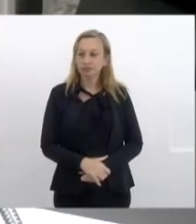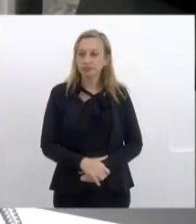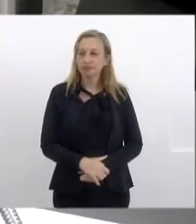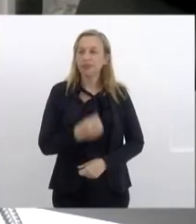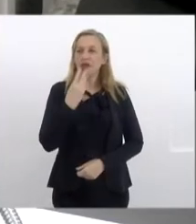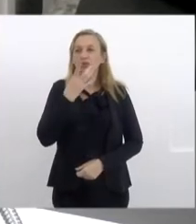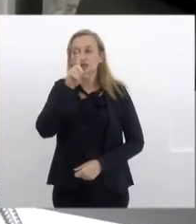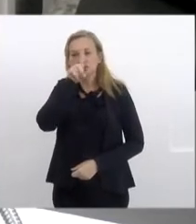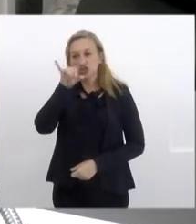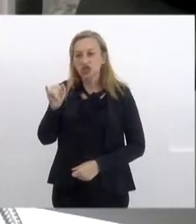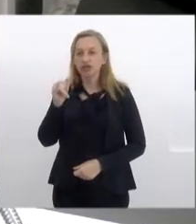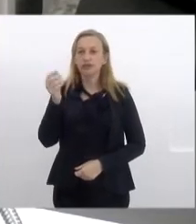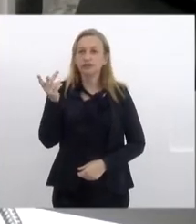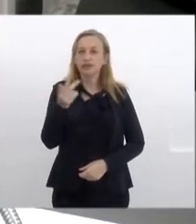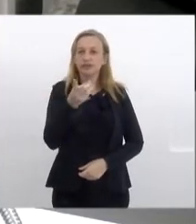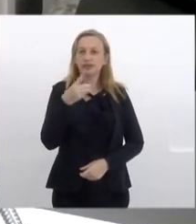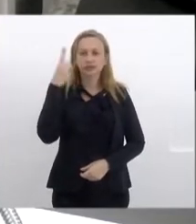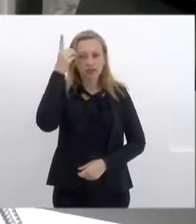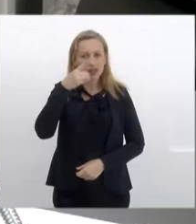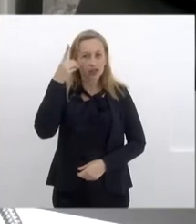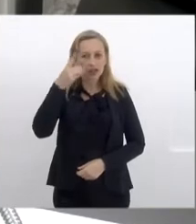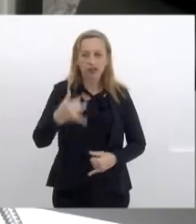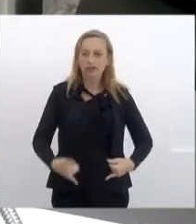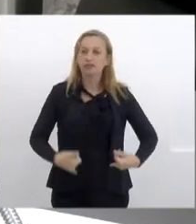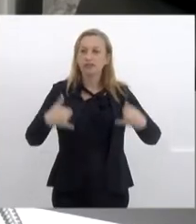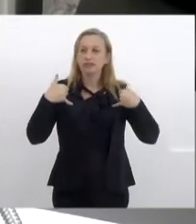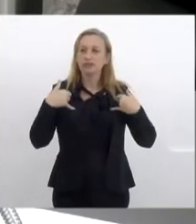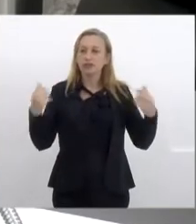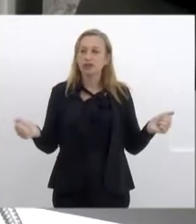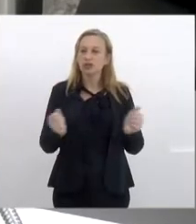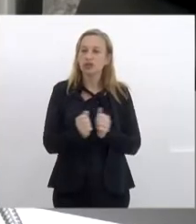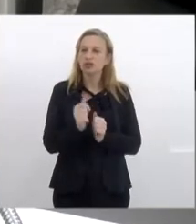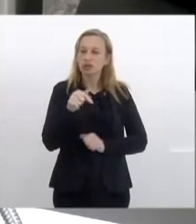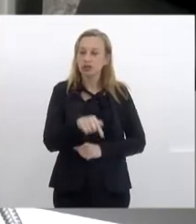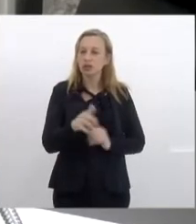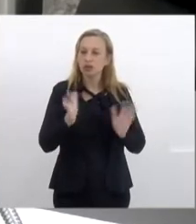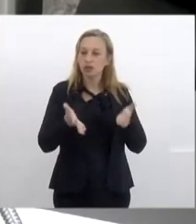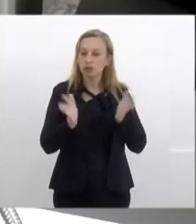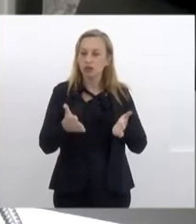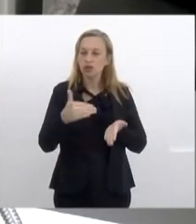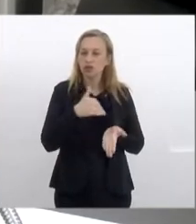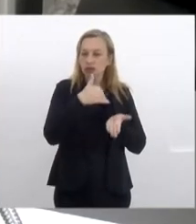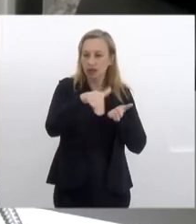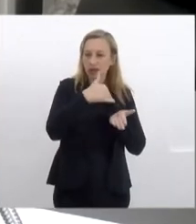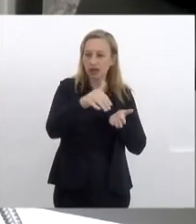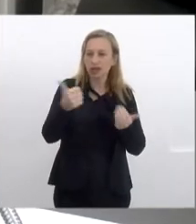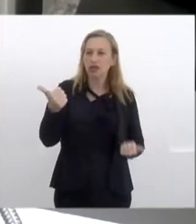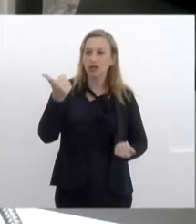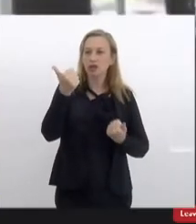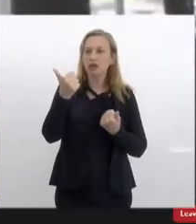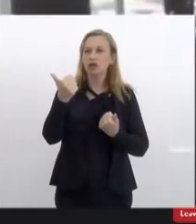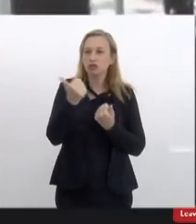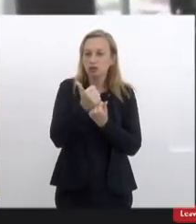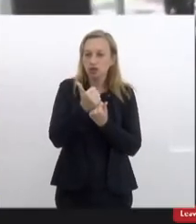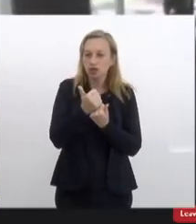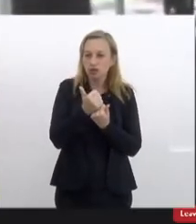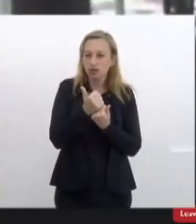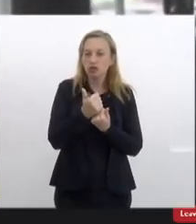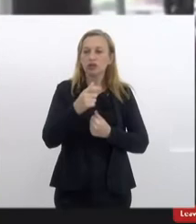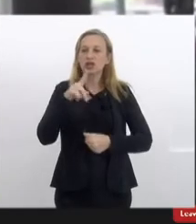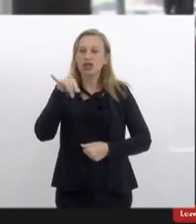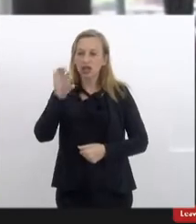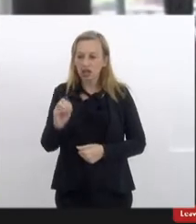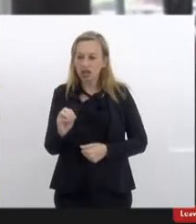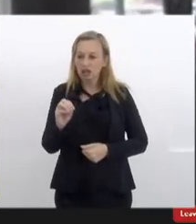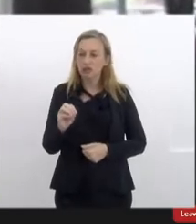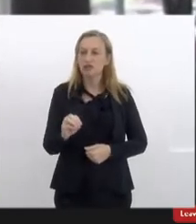Bom dia, deputado. É uma honra estar aqui hoje. Eu sou secretária substituta, né, do doutor Quirino,